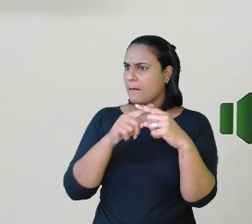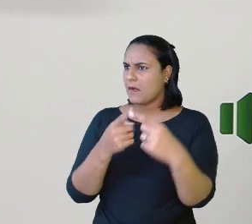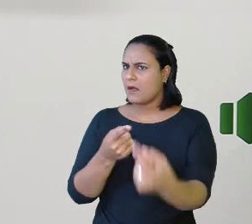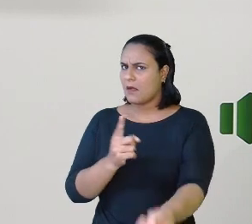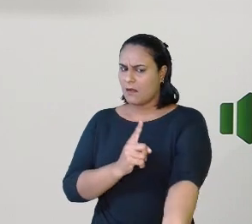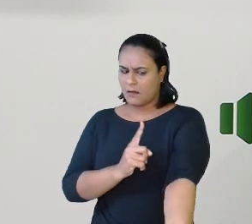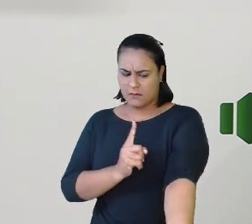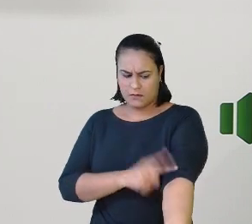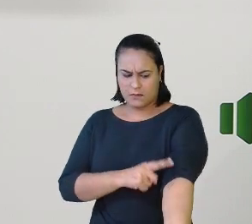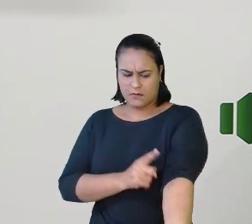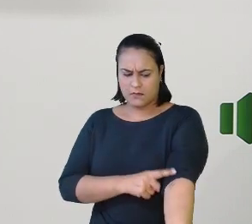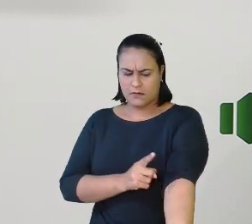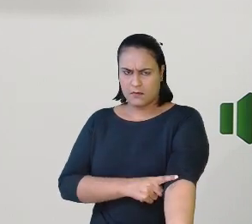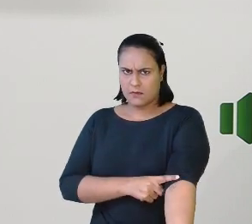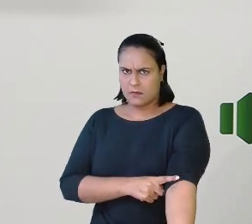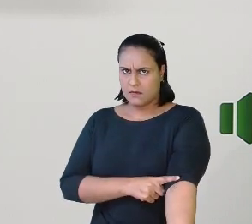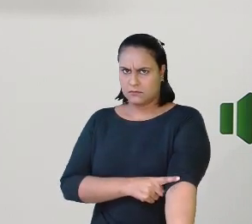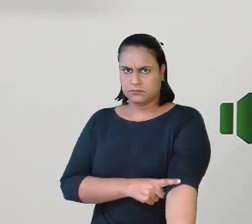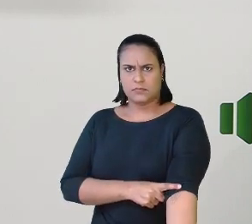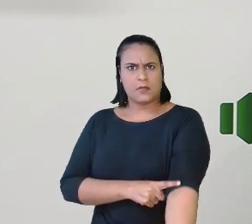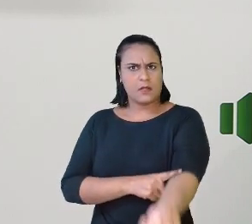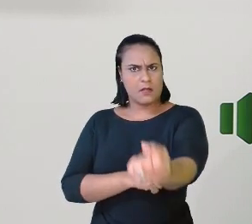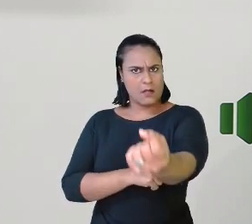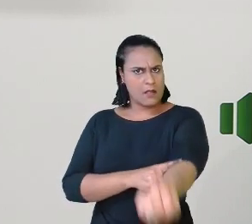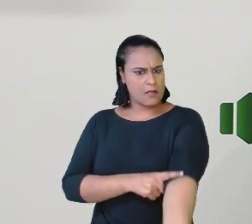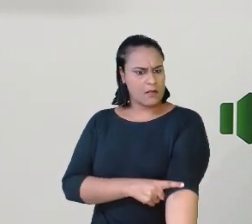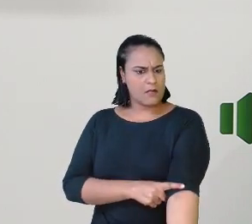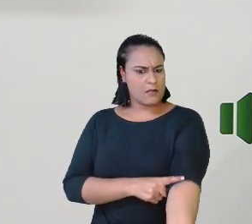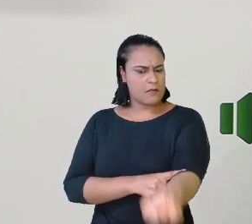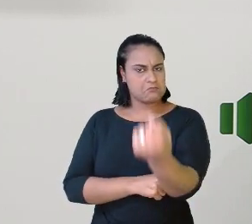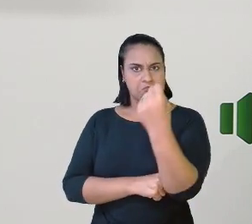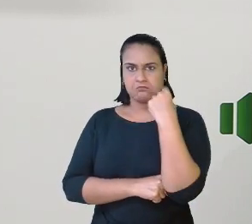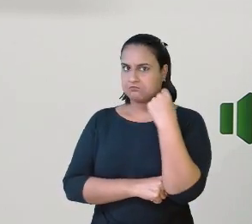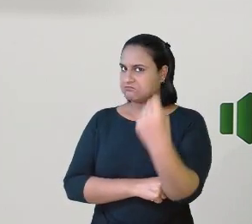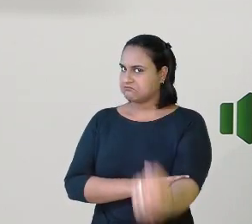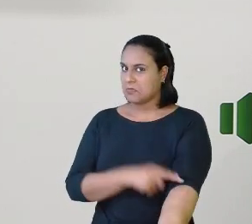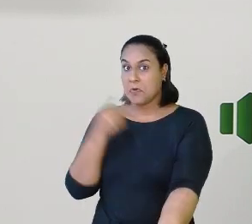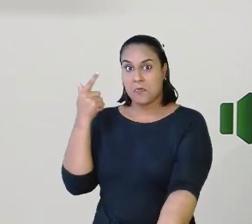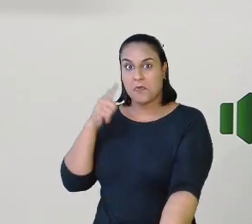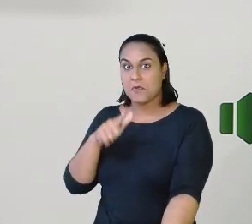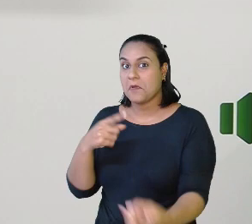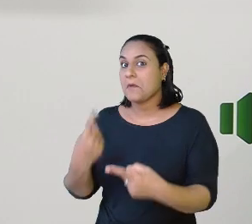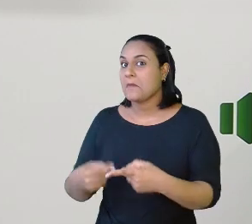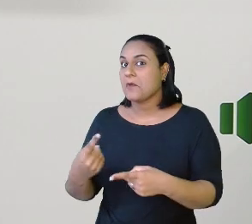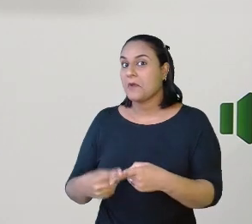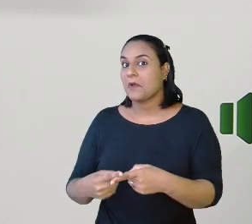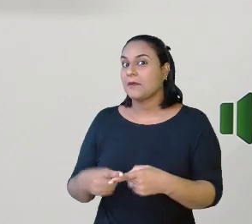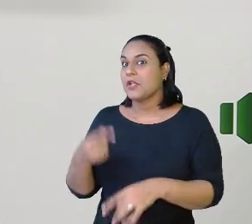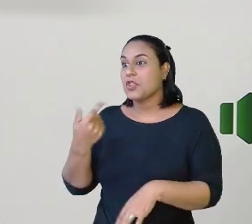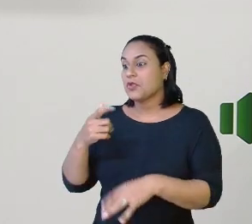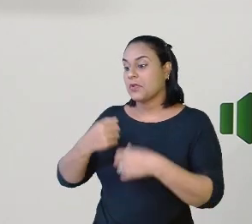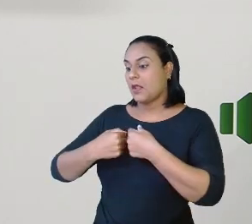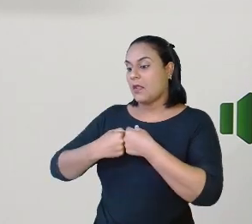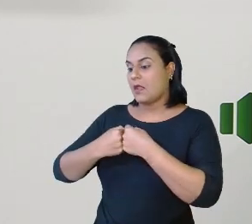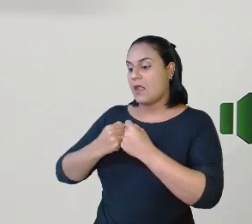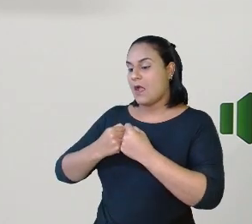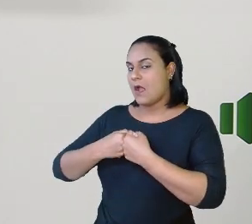essa parte aqui, a gente não consegue mexer em muitos bonequinhos que tem por aí. Por quê? Porque não tem aqui, ó,